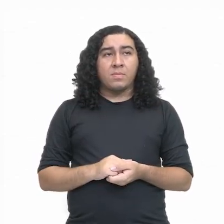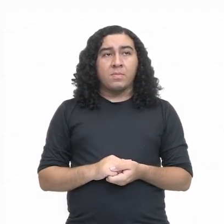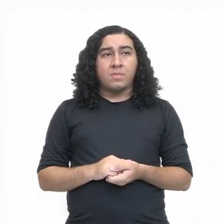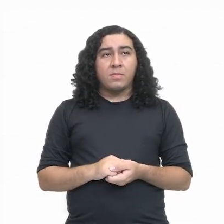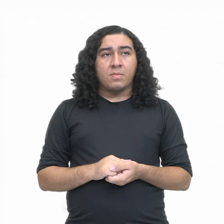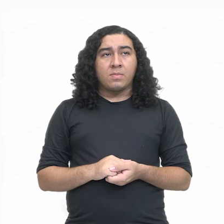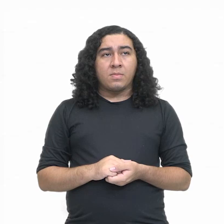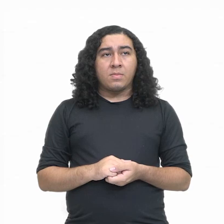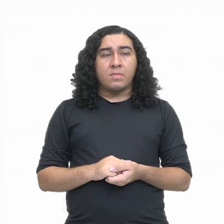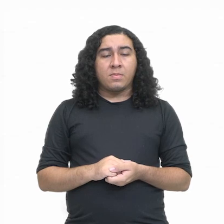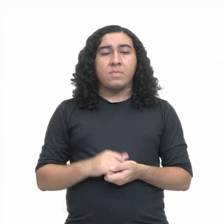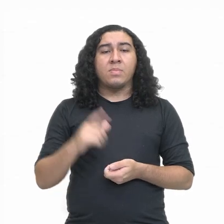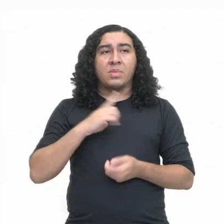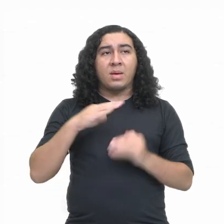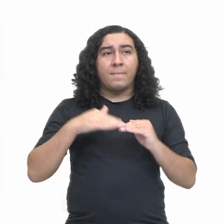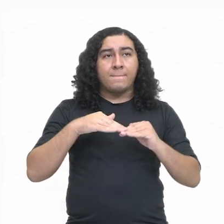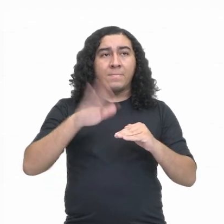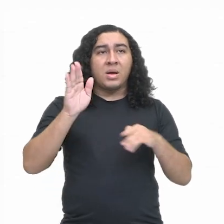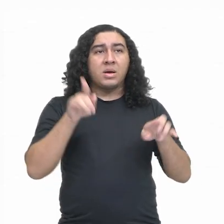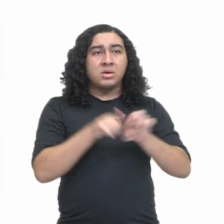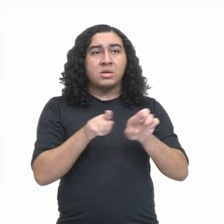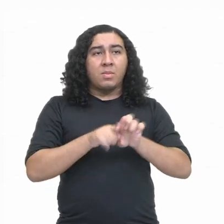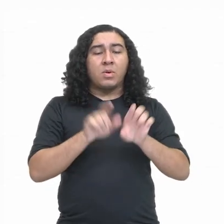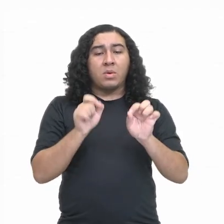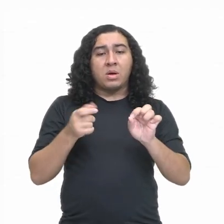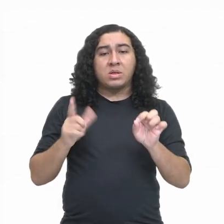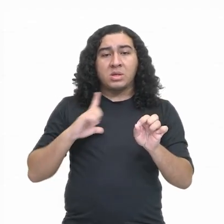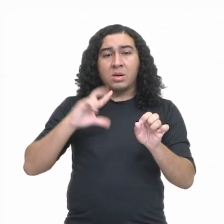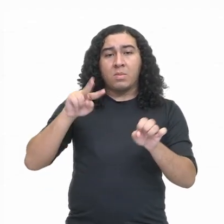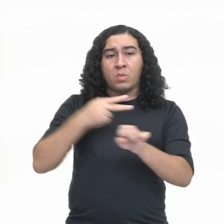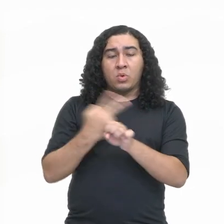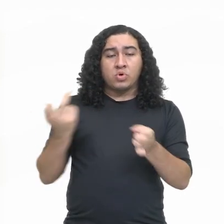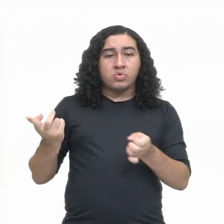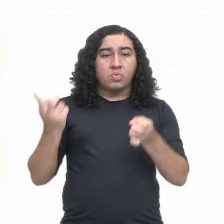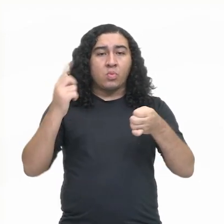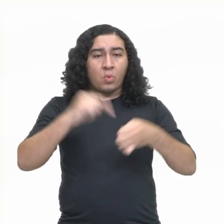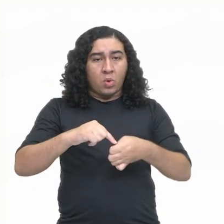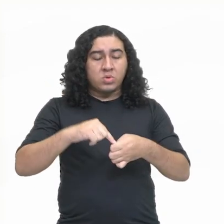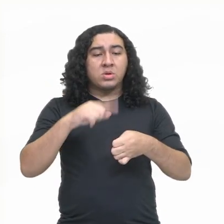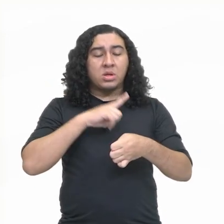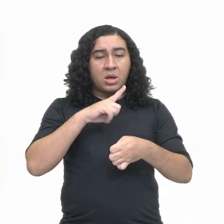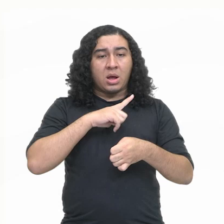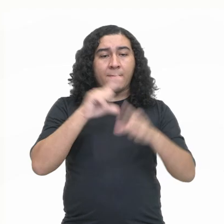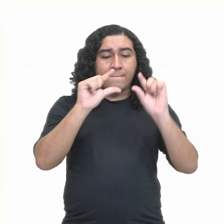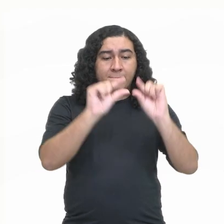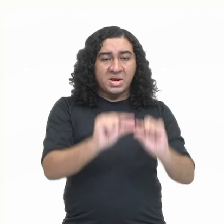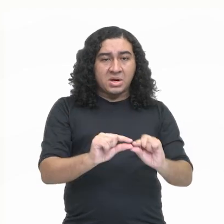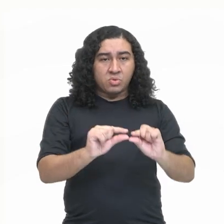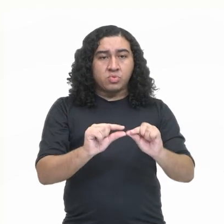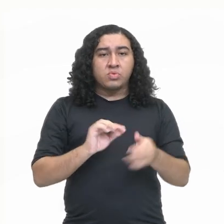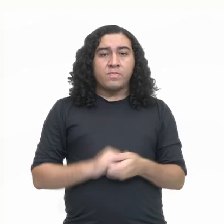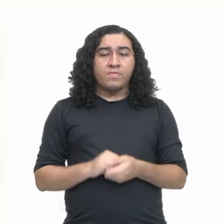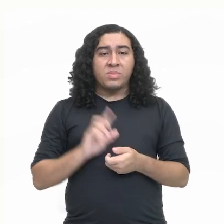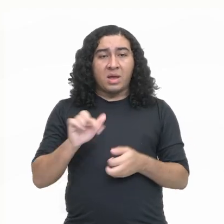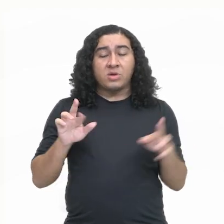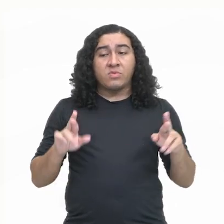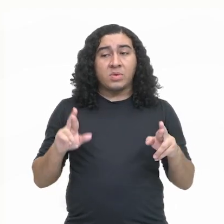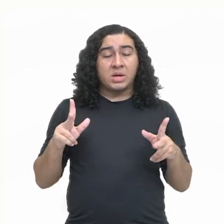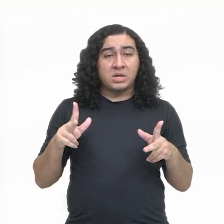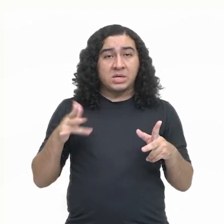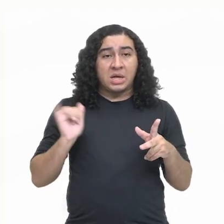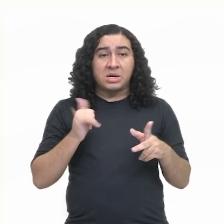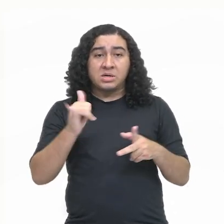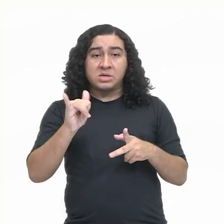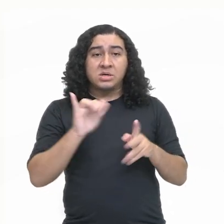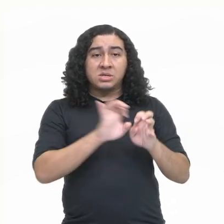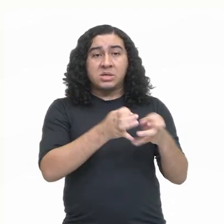mais bolinhas e vai passar para o meio que tem menos bolinhas, certo? Então, essa é a difusão simples ou apenas difusão